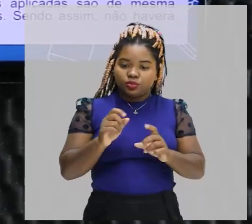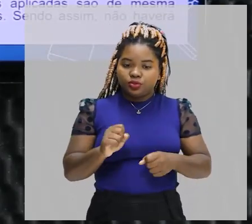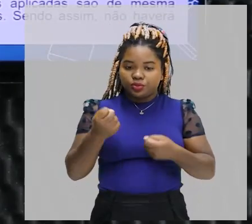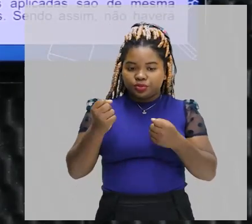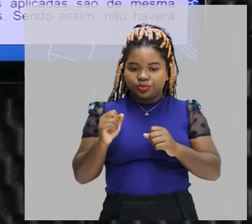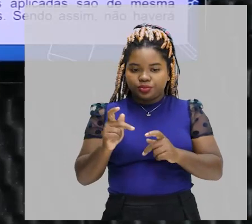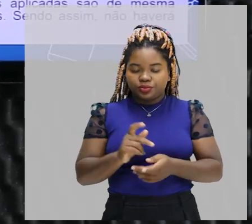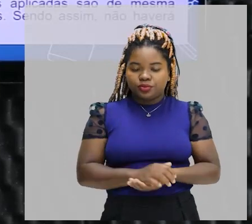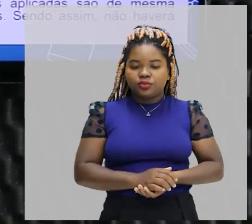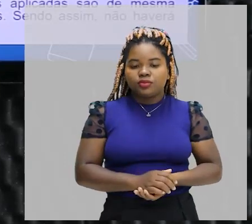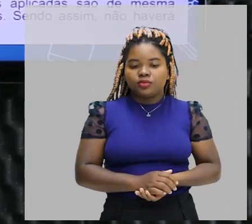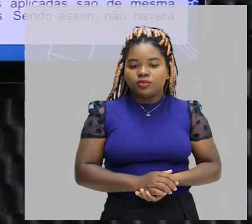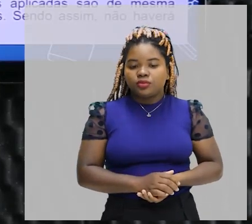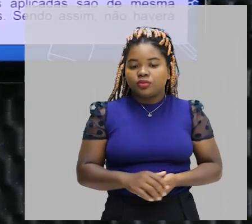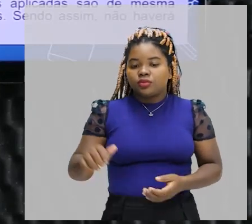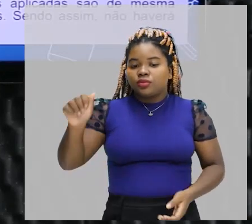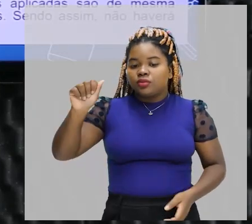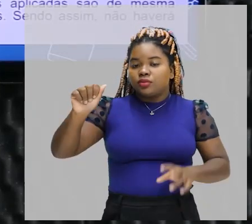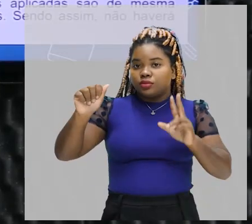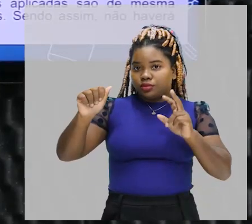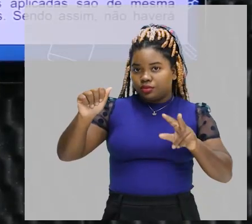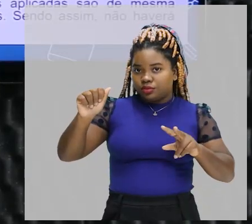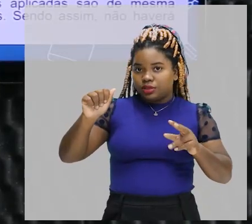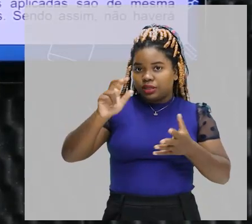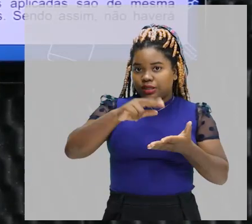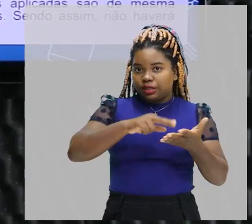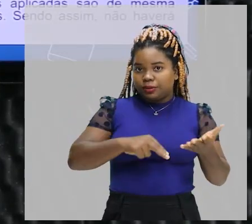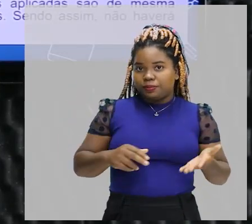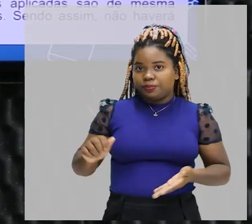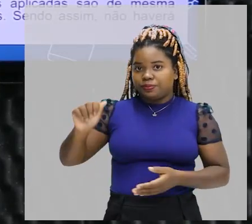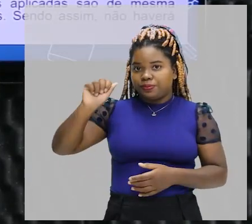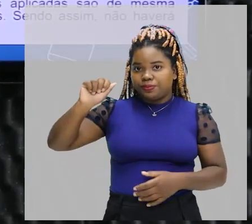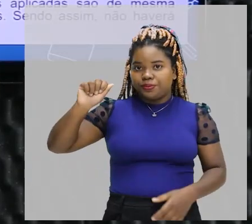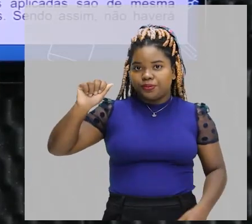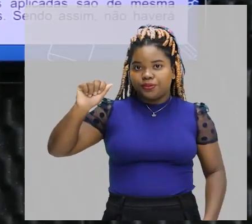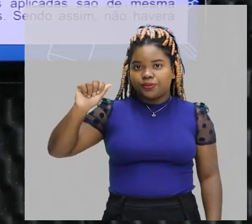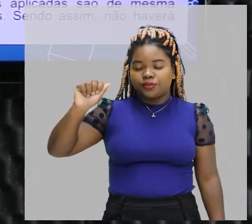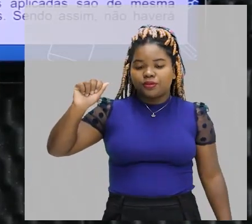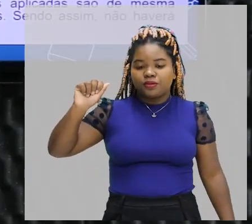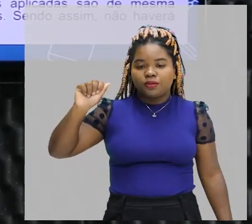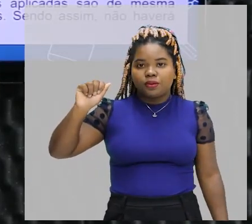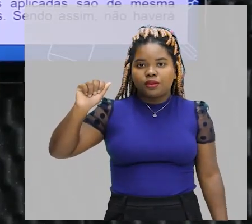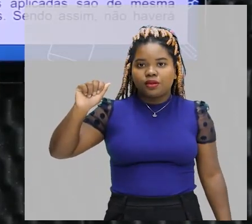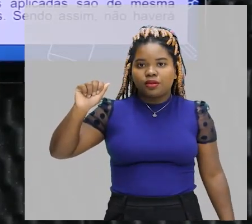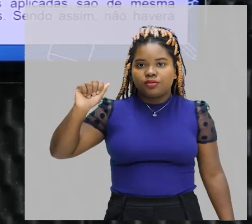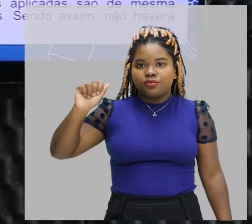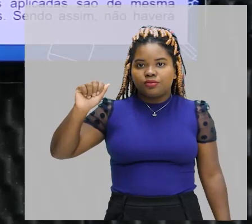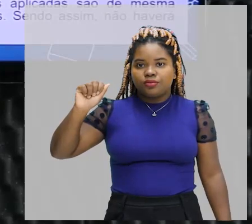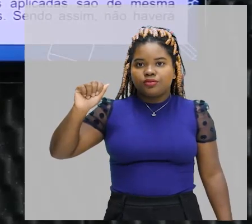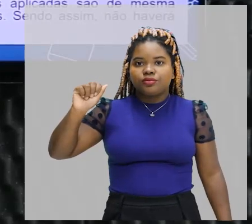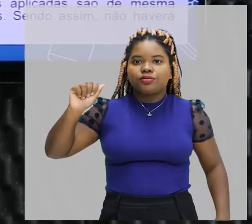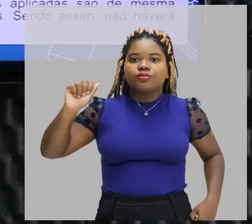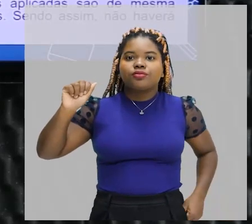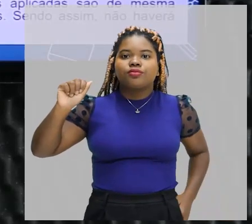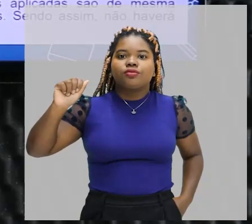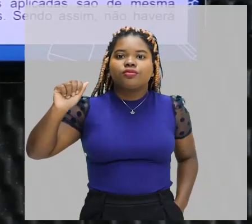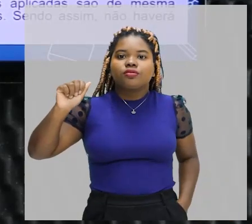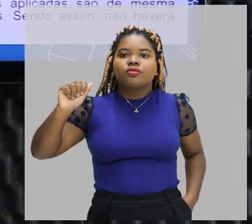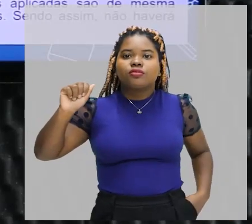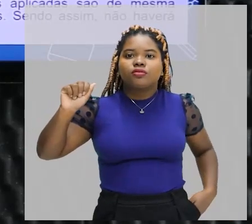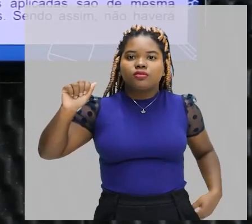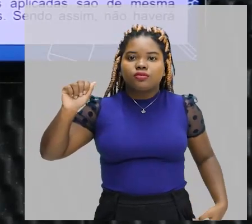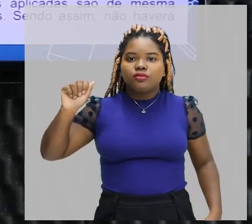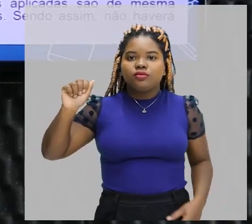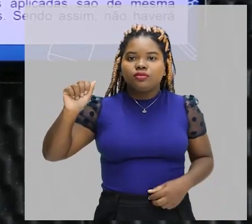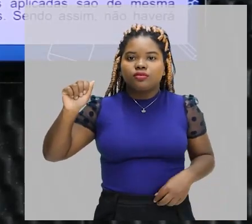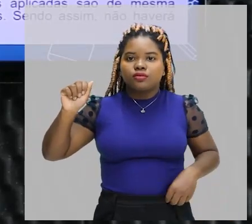nossa alternativa. Né? Então vamos ver. A letra A. Ele diz o seguinte: ó, o estudante está correto, sendo que esse tipo